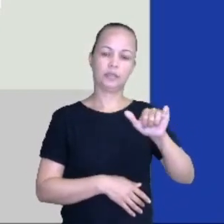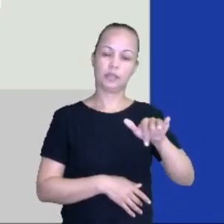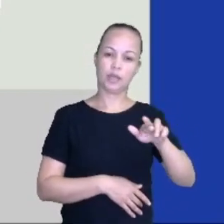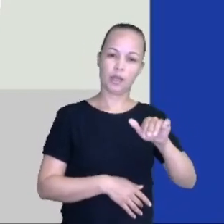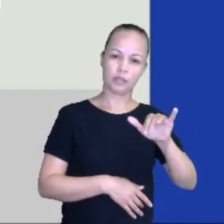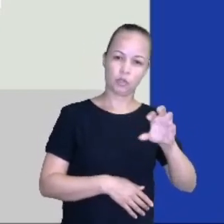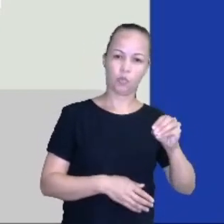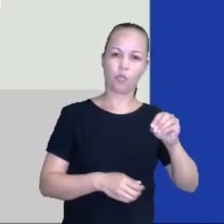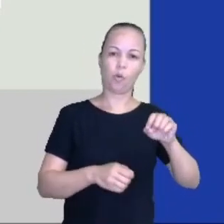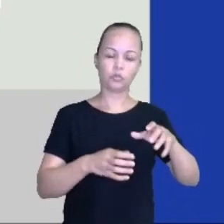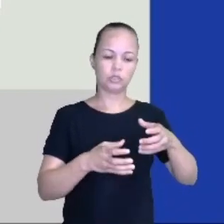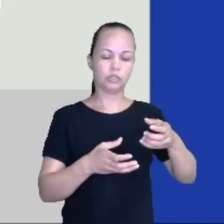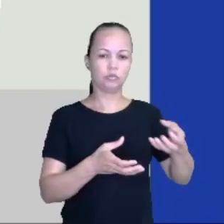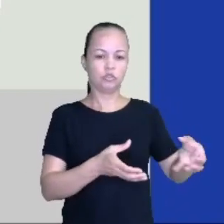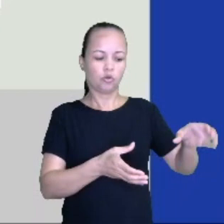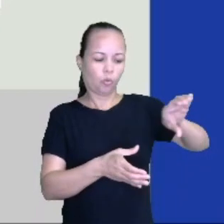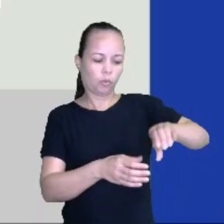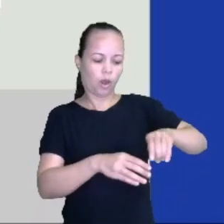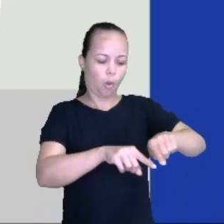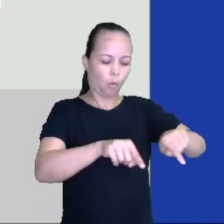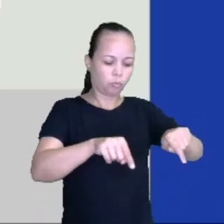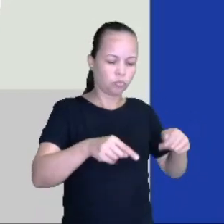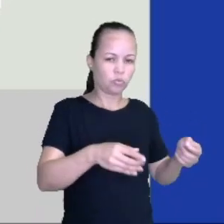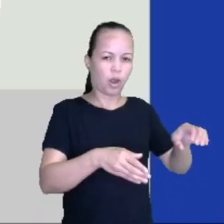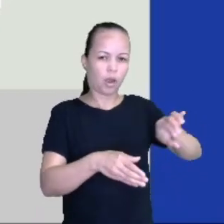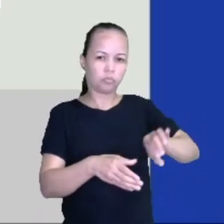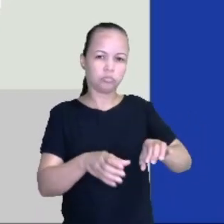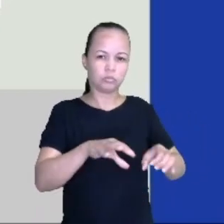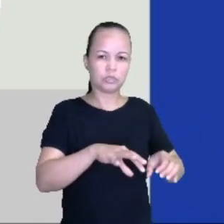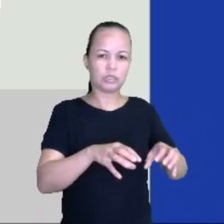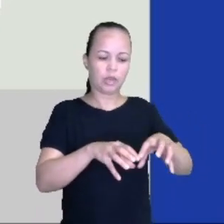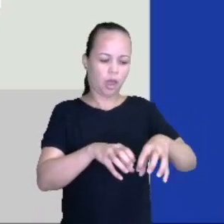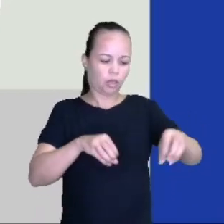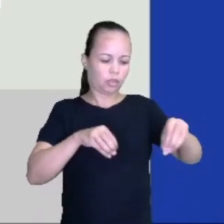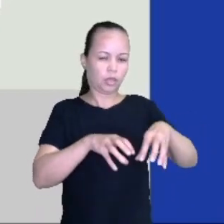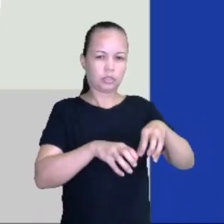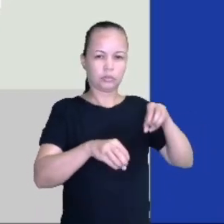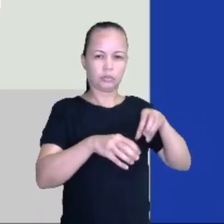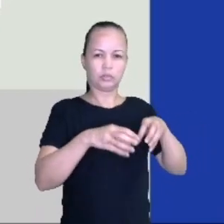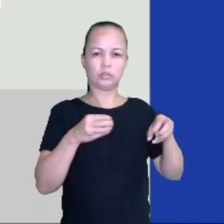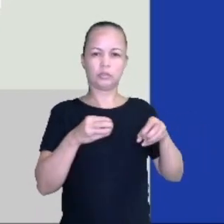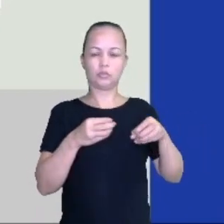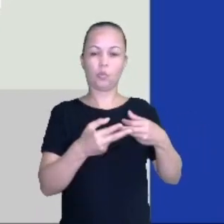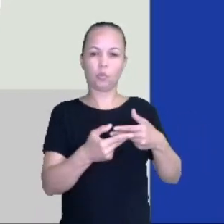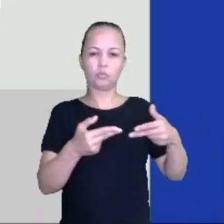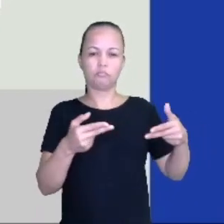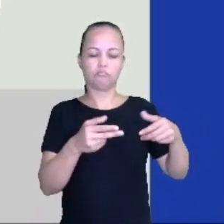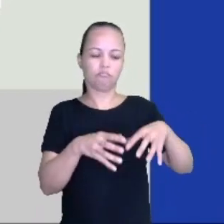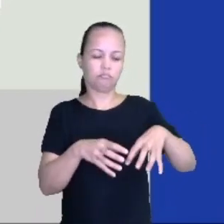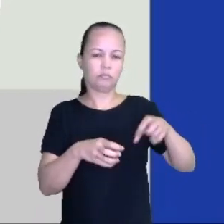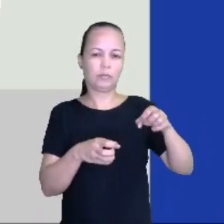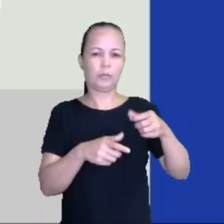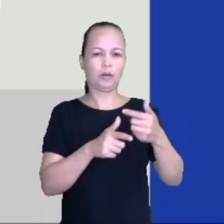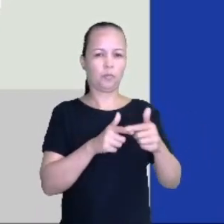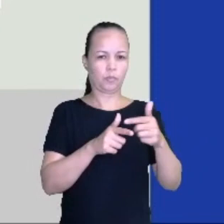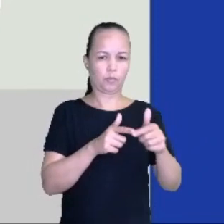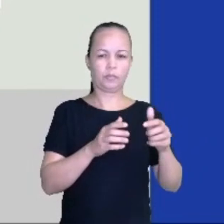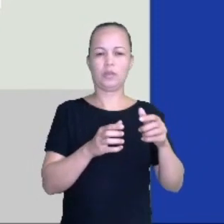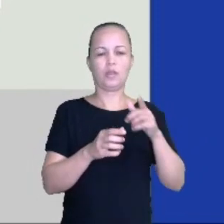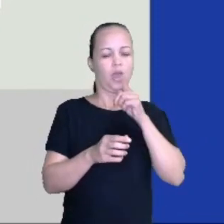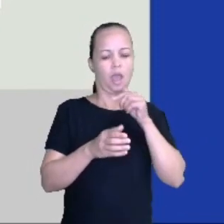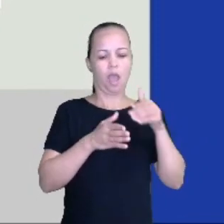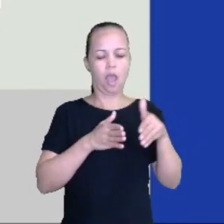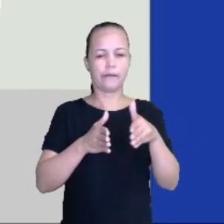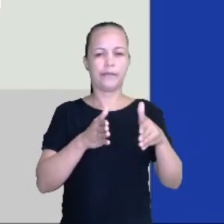é aterrado e é retirado tudo que não presta dele, toda a substância tóxica dele é tirado para não prejudicar